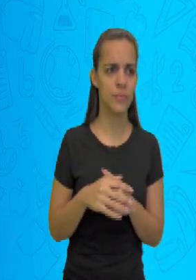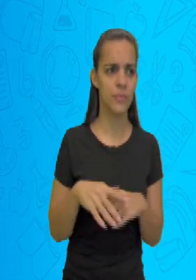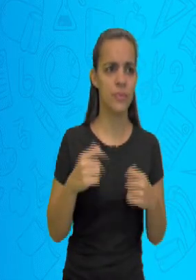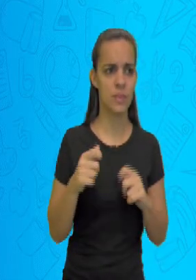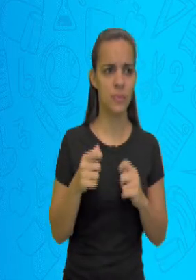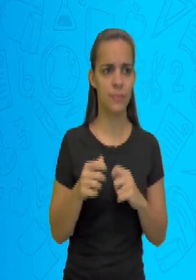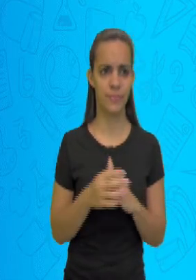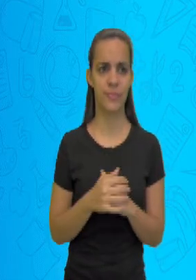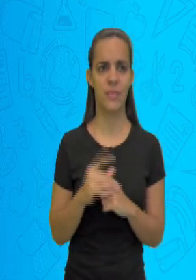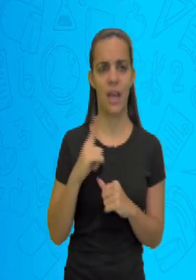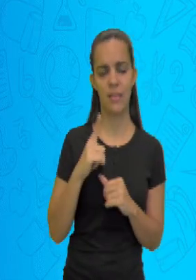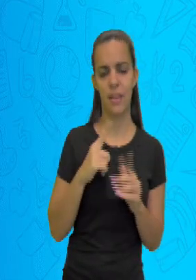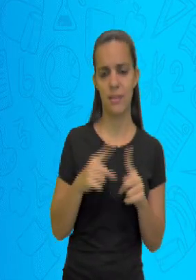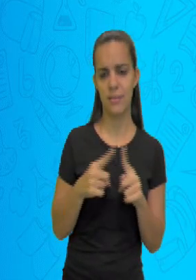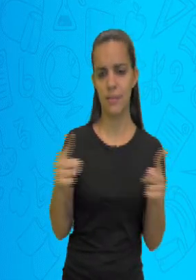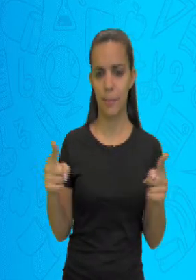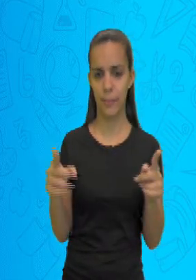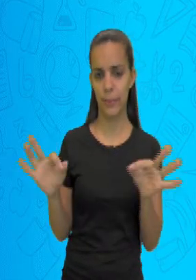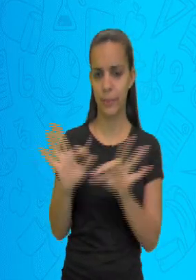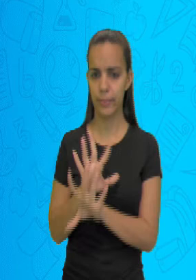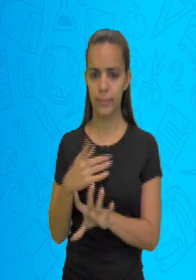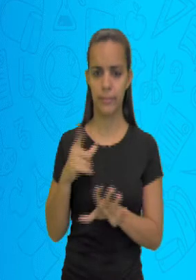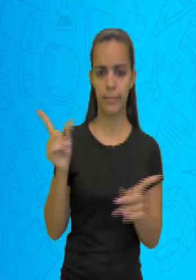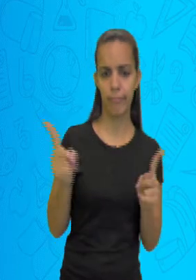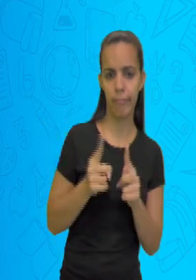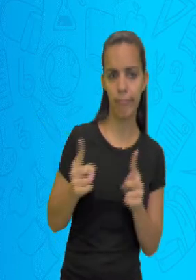ou semanas incompletas. Então, vamos lá.